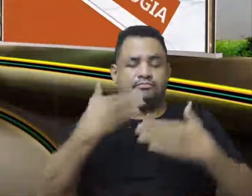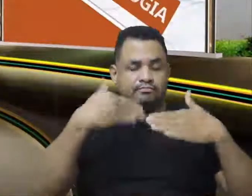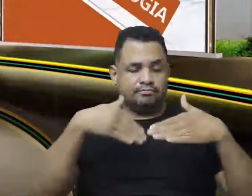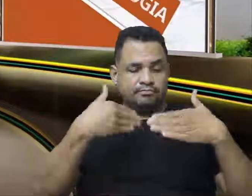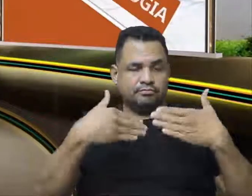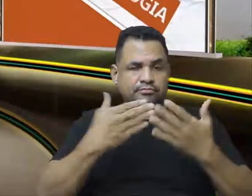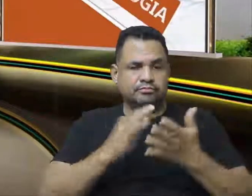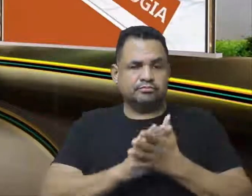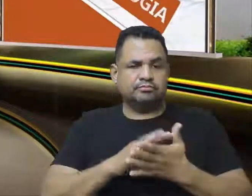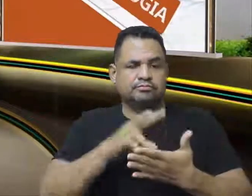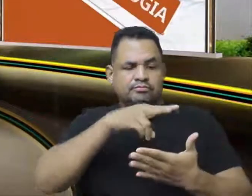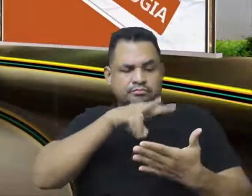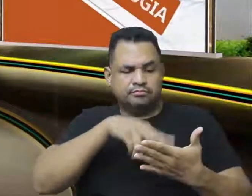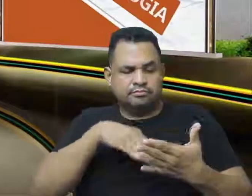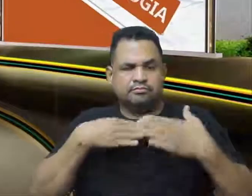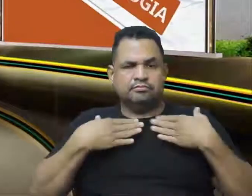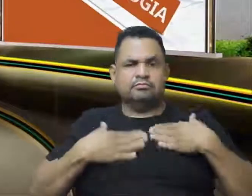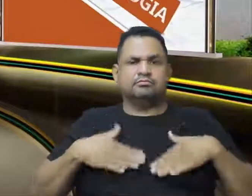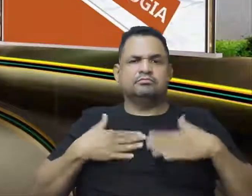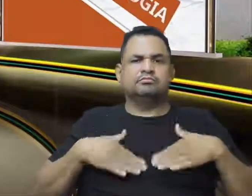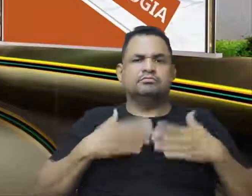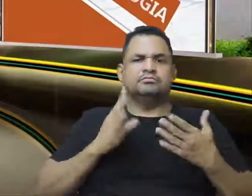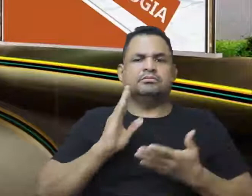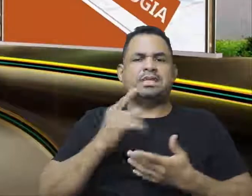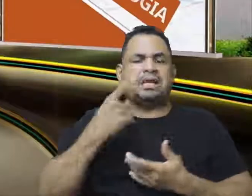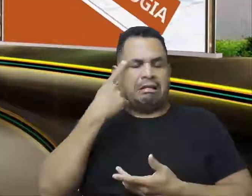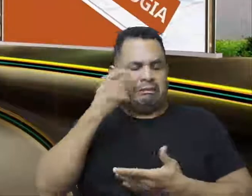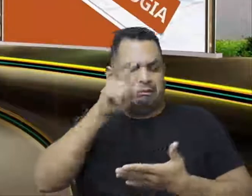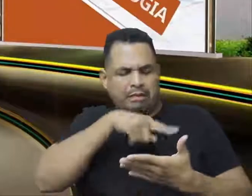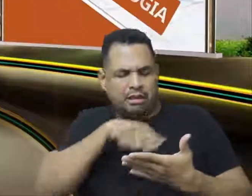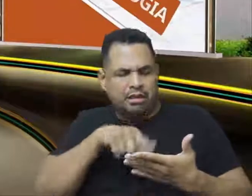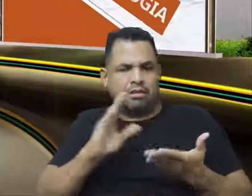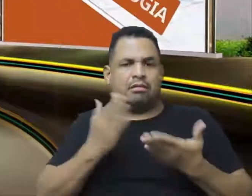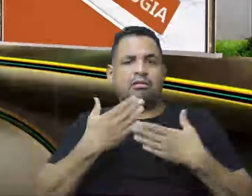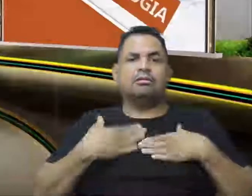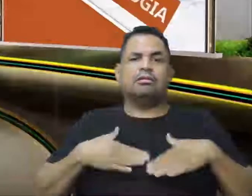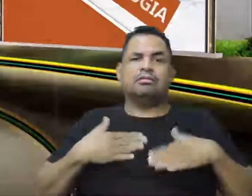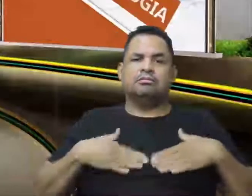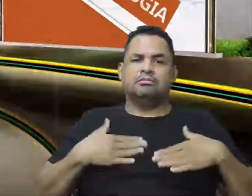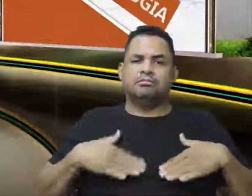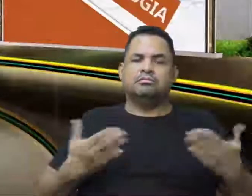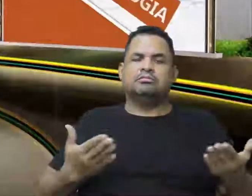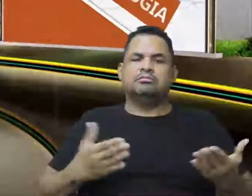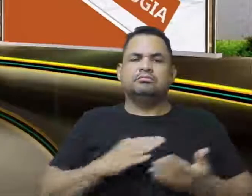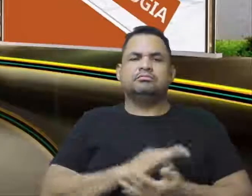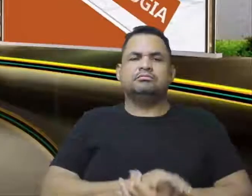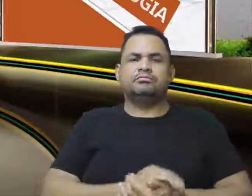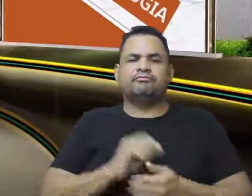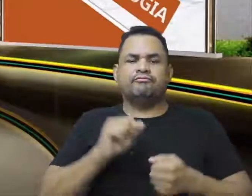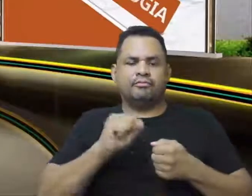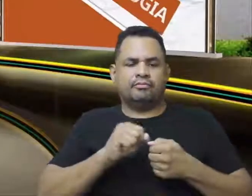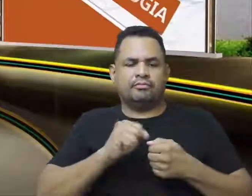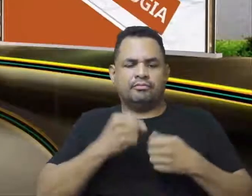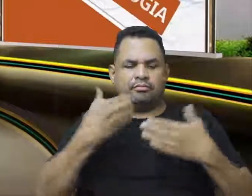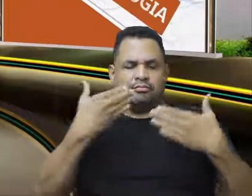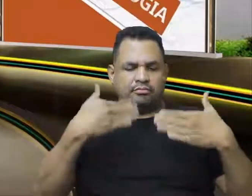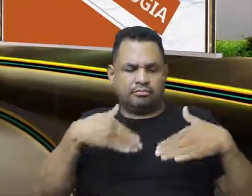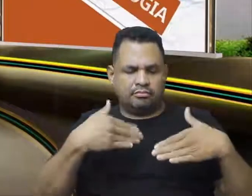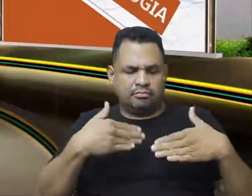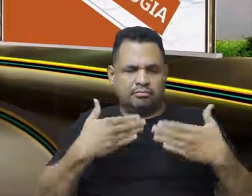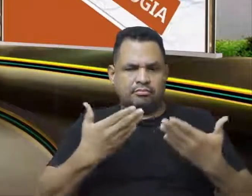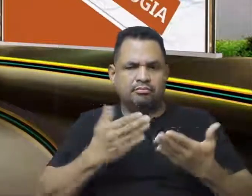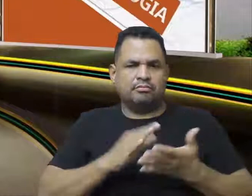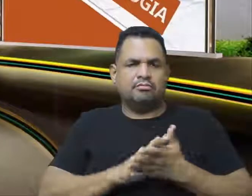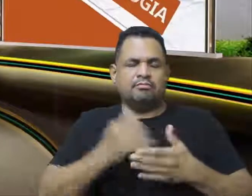prova leão com calma eu já acho que essa já vou marcar não calma calma calma né faça uma avaliação com